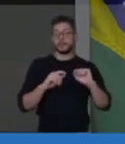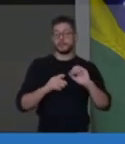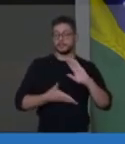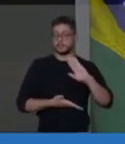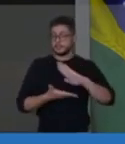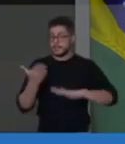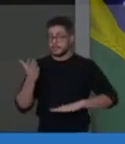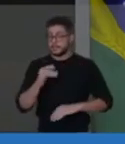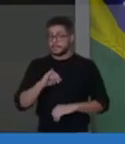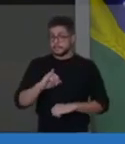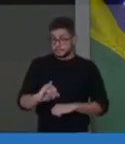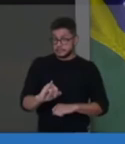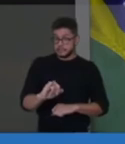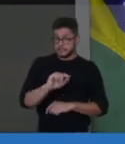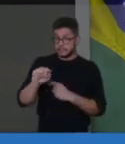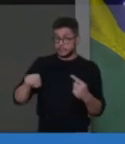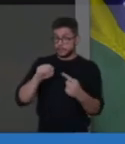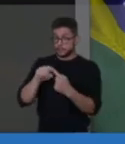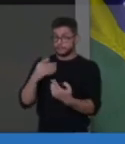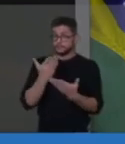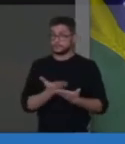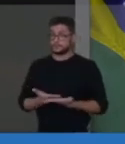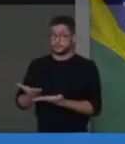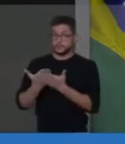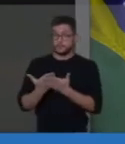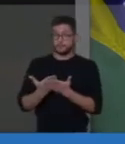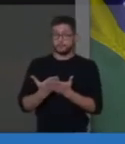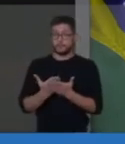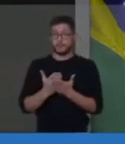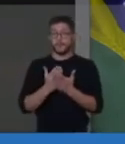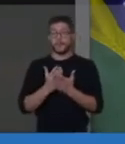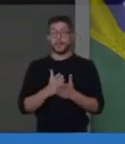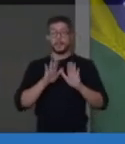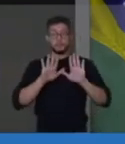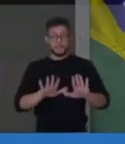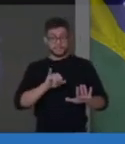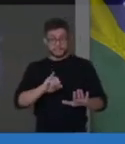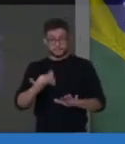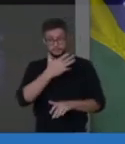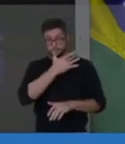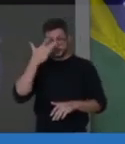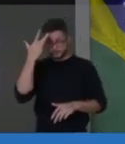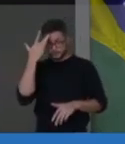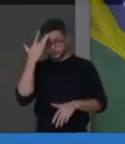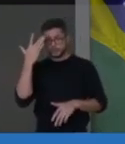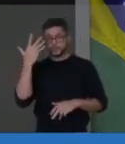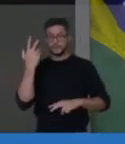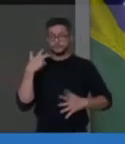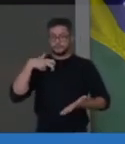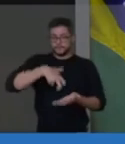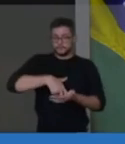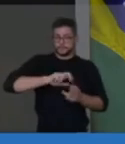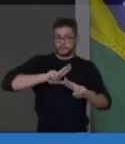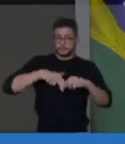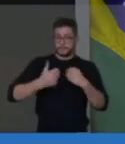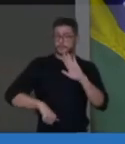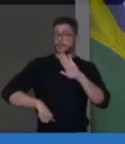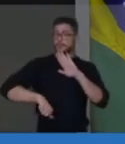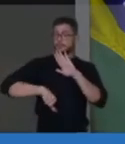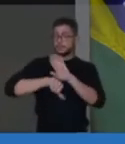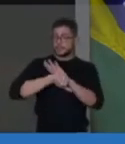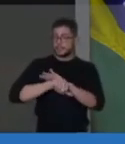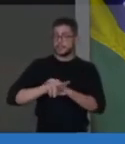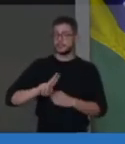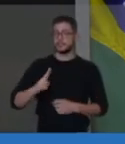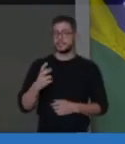ou superior, exceto aos condenados que tenham praticado crime hediondo ou com violência ou emprego de grave